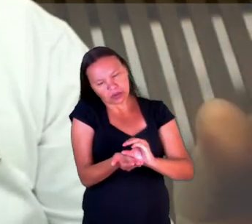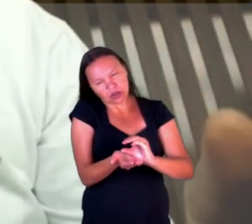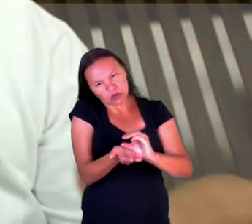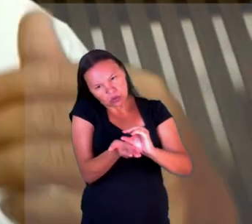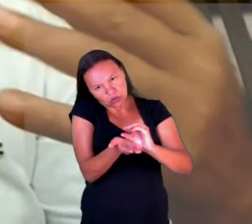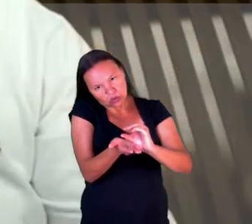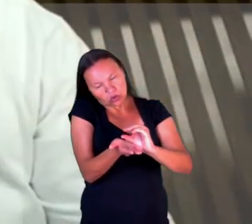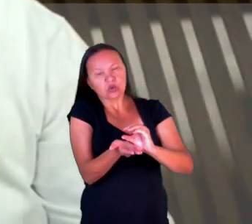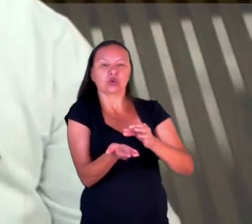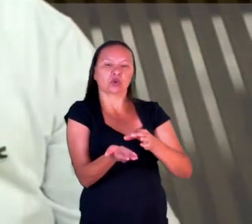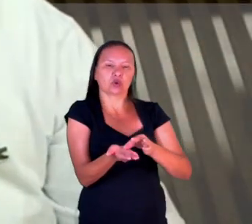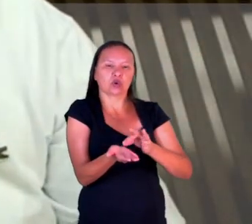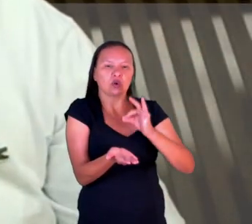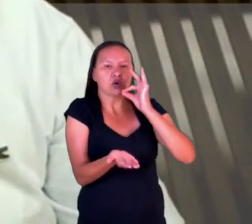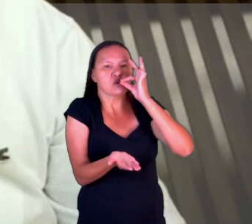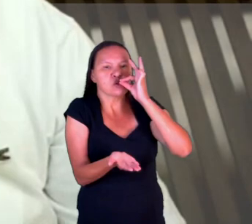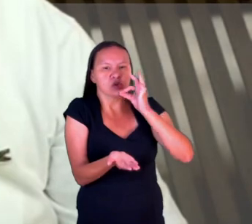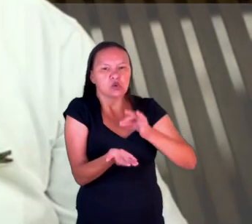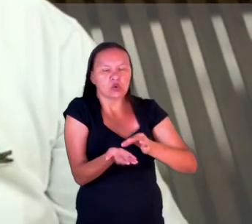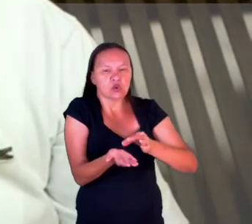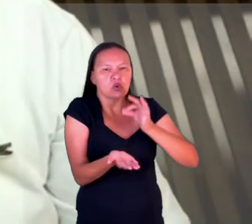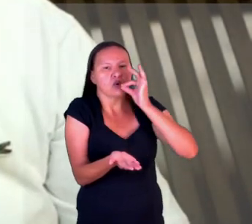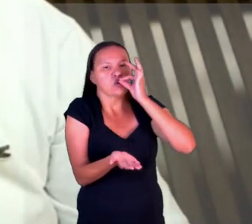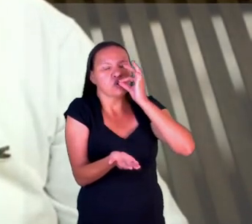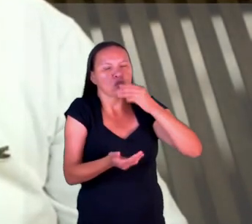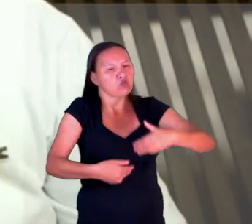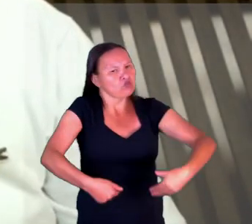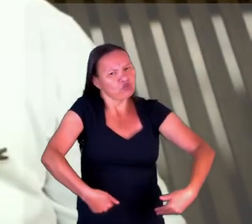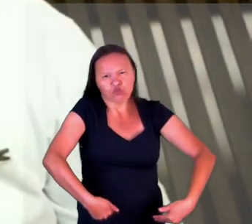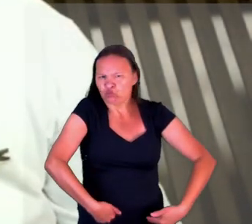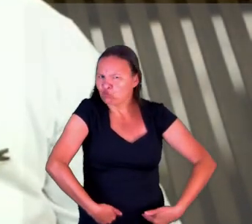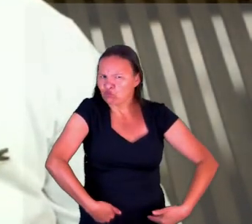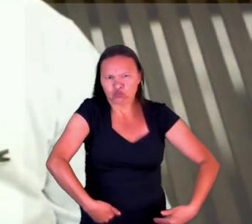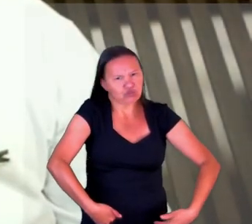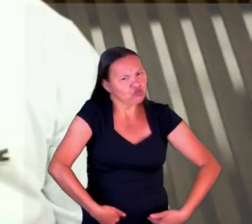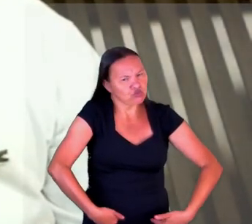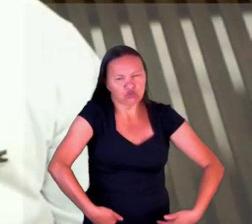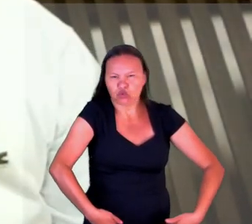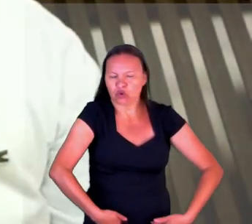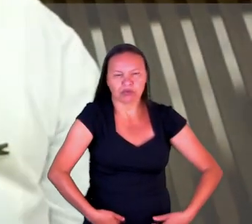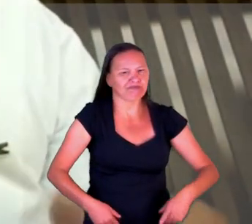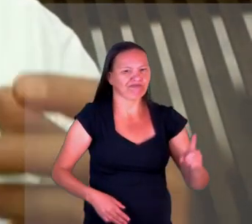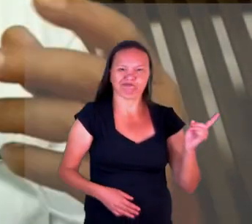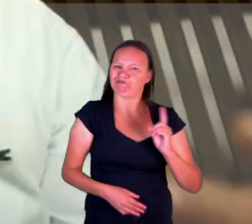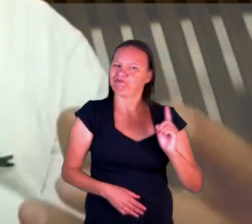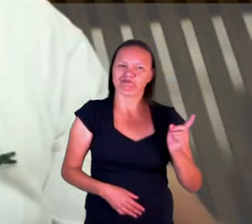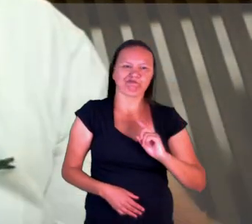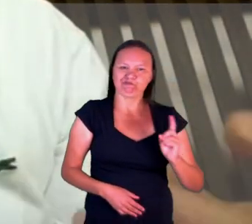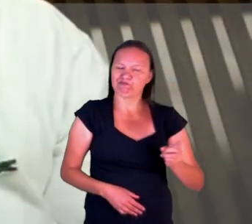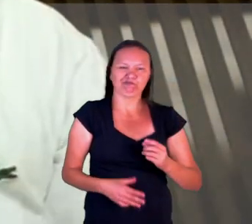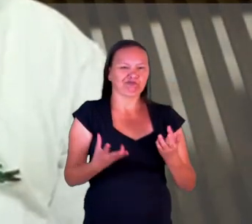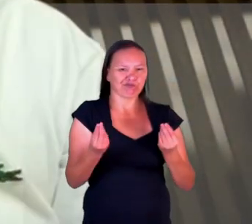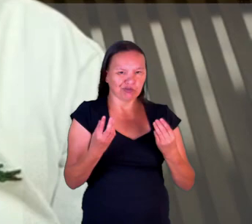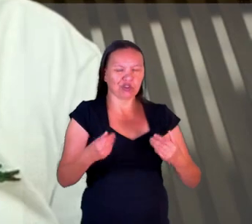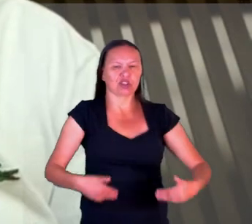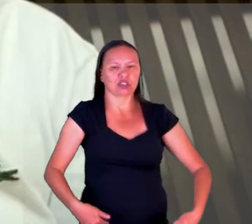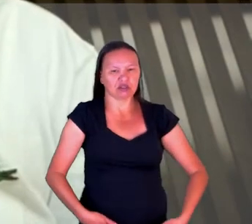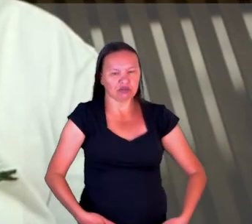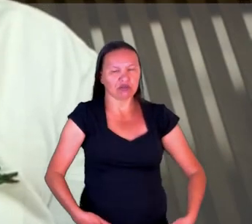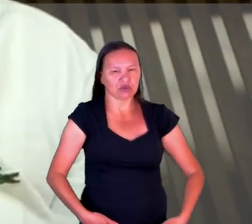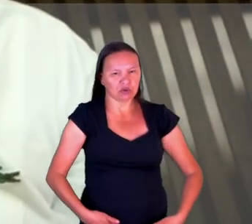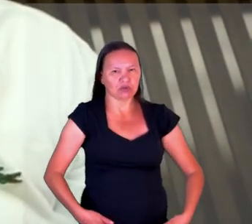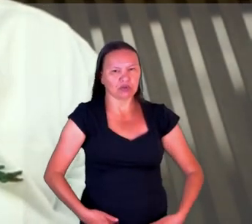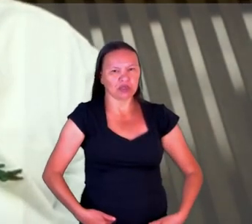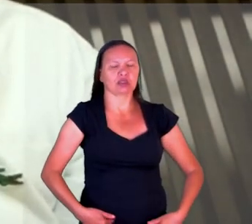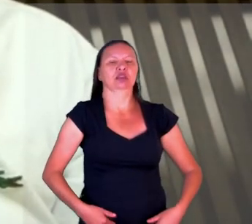pequeno de café isso não consegue saciar essa essa primeira alimentação do dia do do indivíduo então fortalecer essas novas iniciativas de